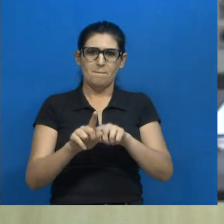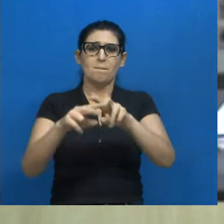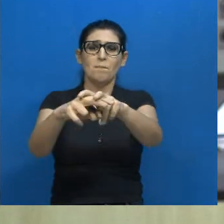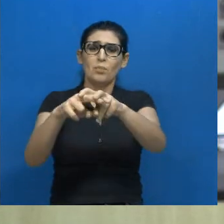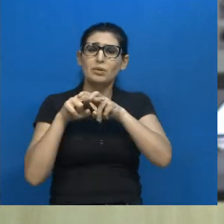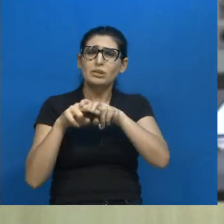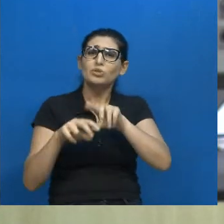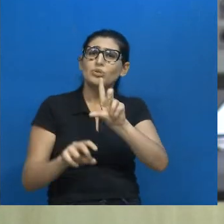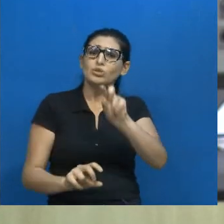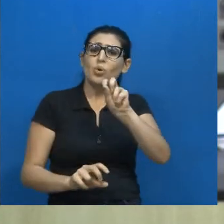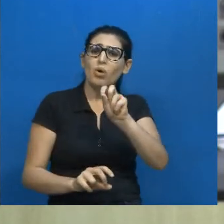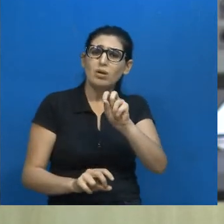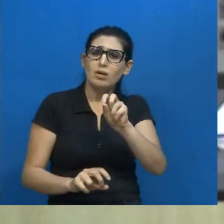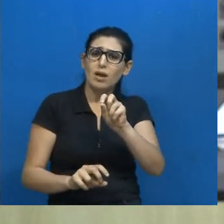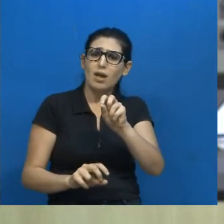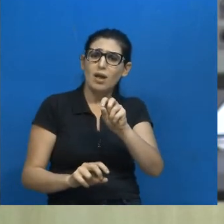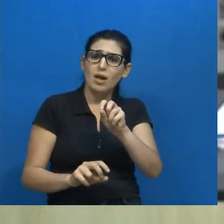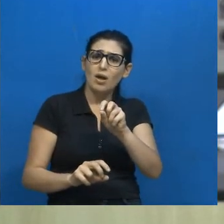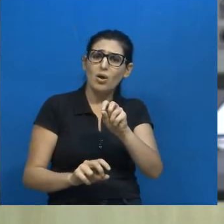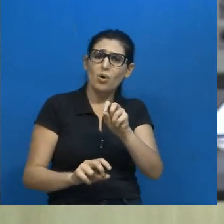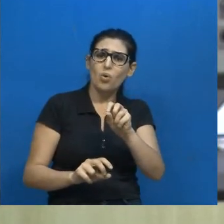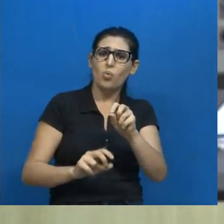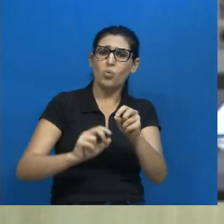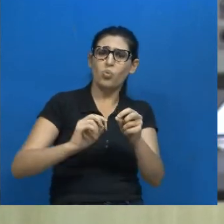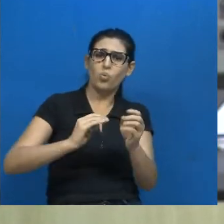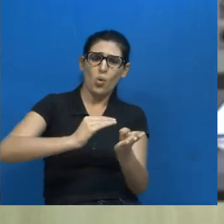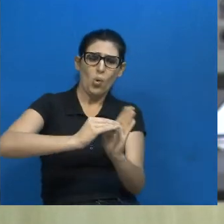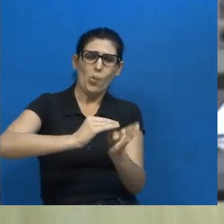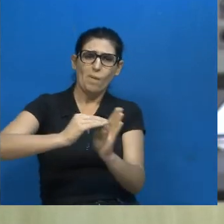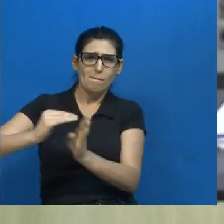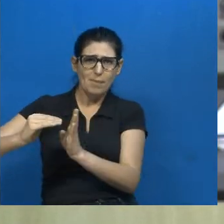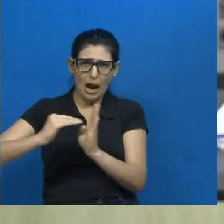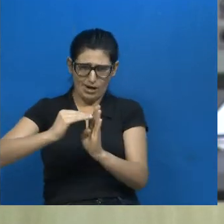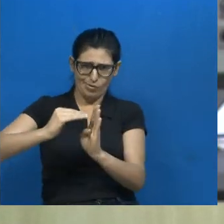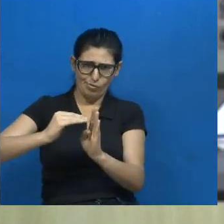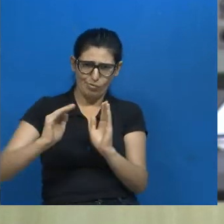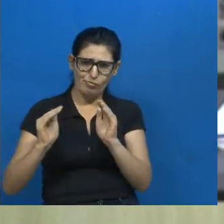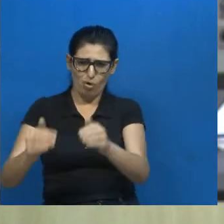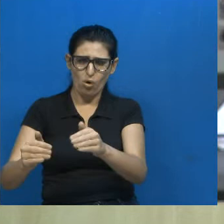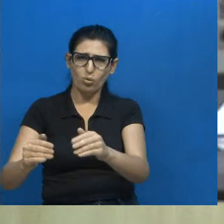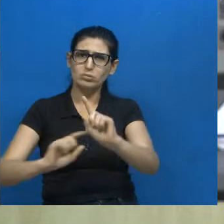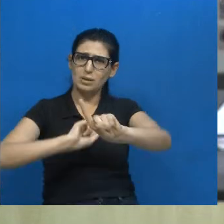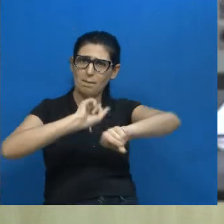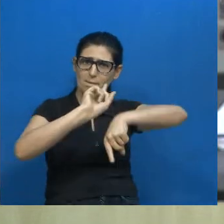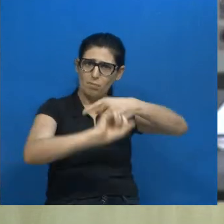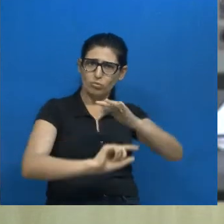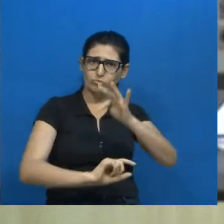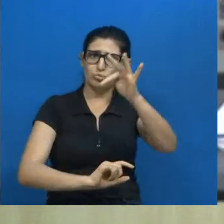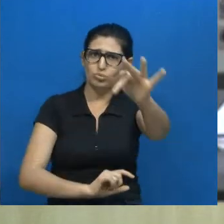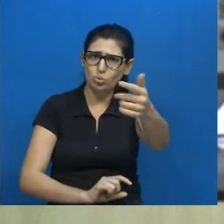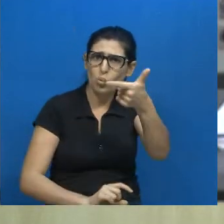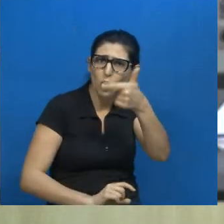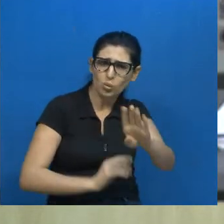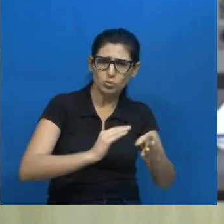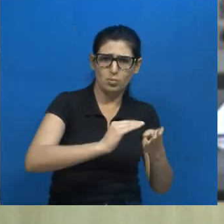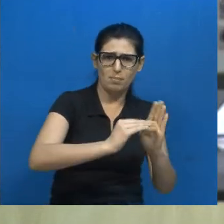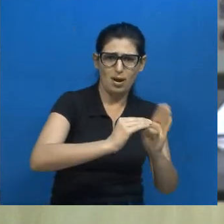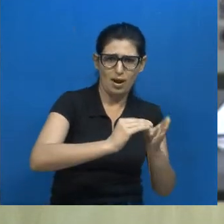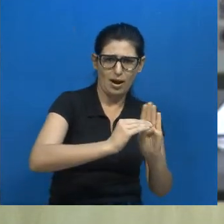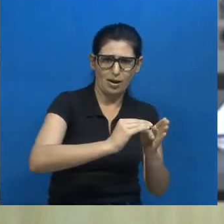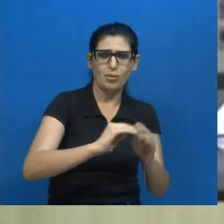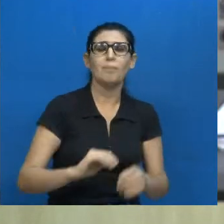escolheu essas, o Juliano. Mas a gente vai continuar fazendo estudos nas outras linhas também, tá bom? Quanto